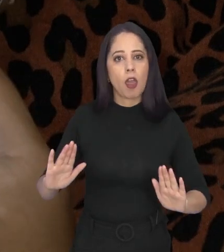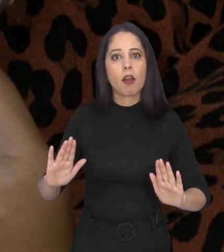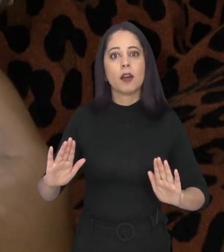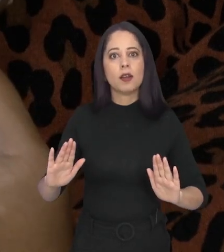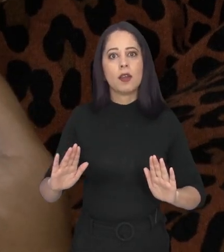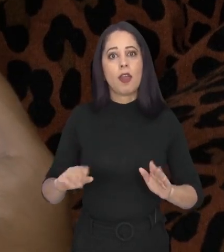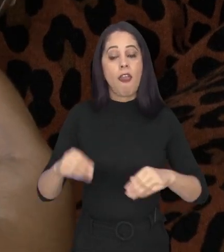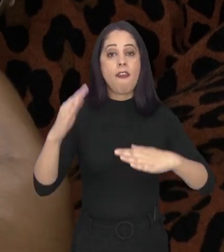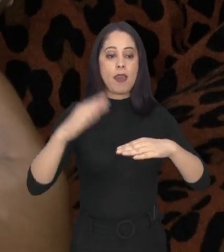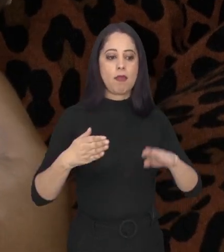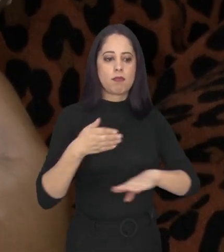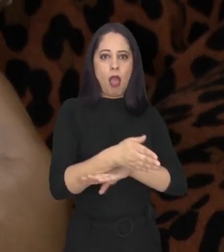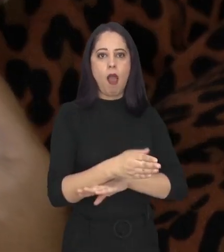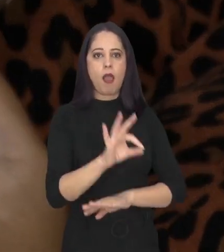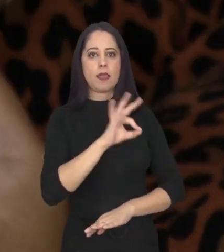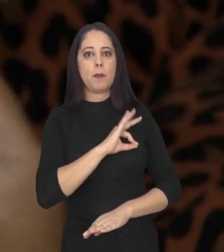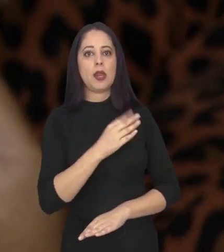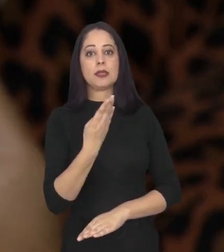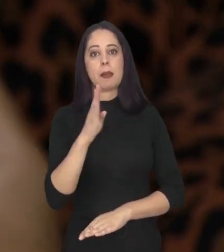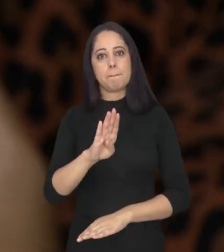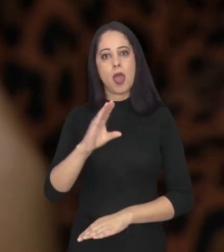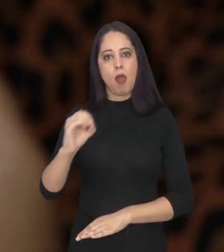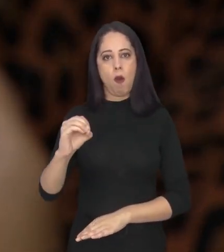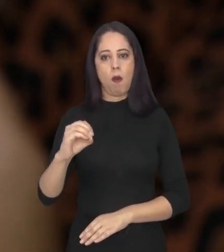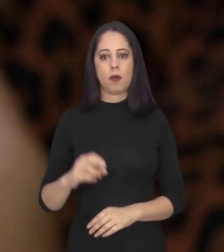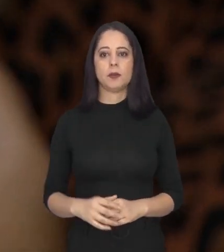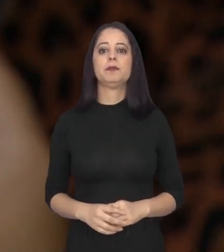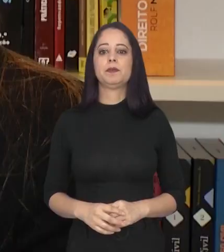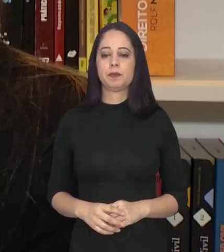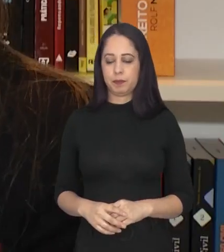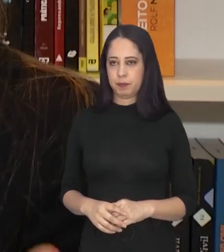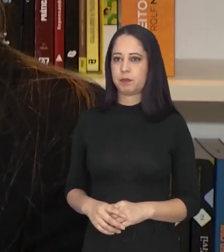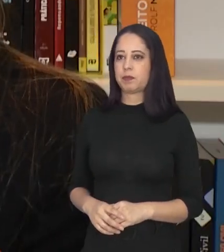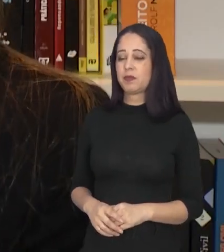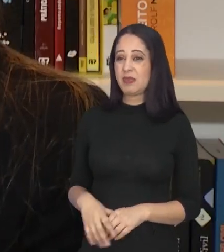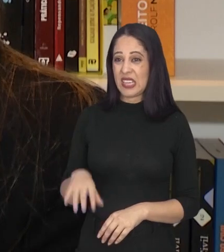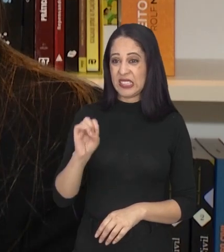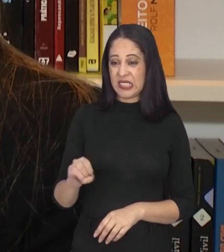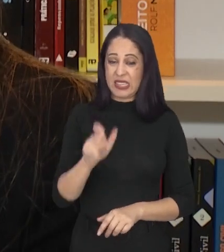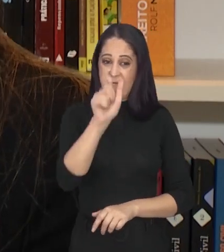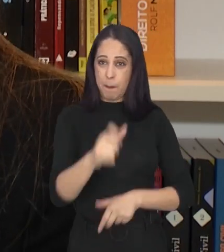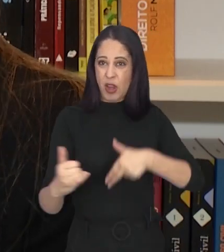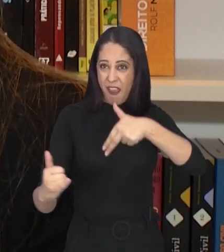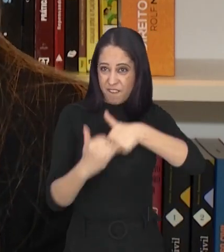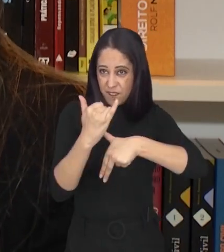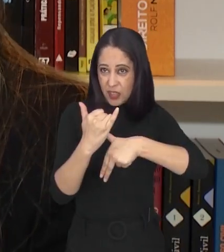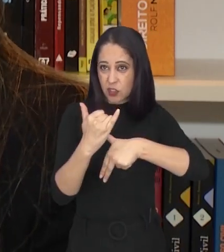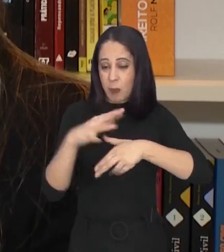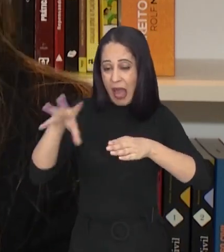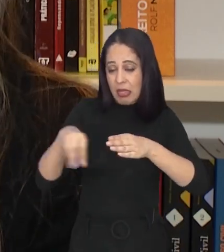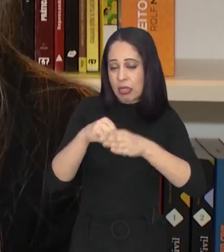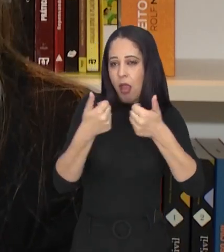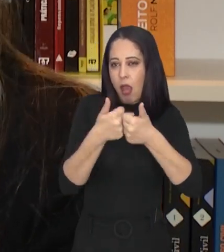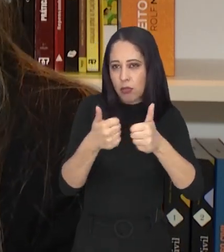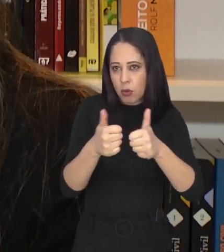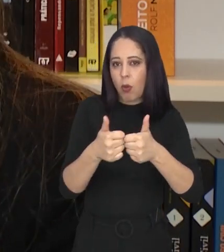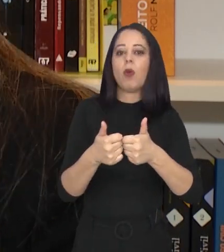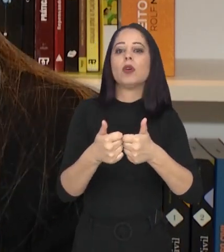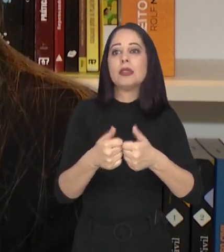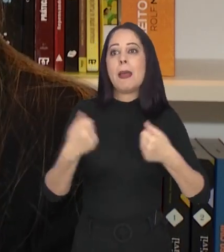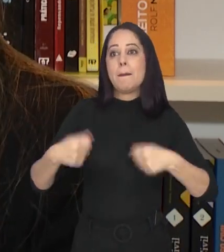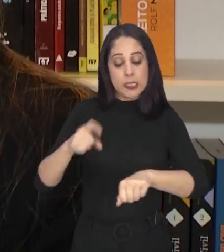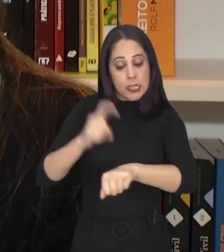de conscientização e projetos como esse são essenciais, mas o mais importante é a denúncia. É